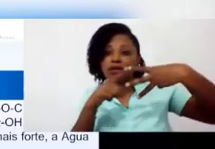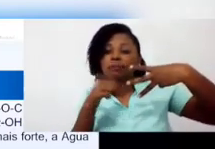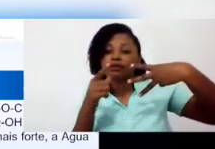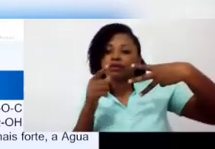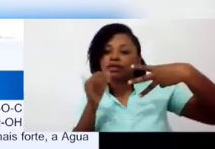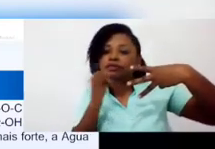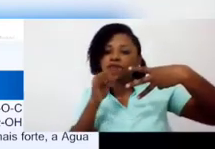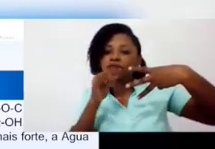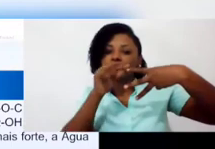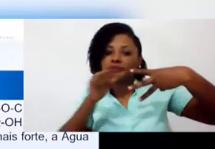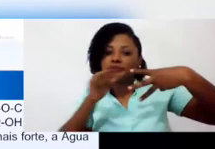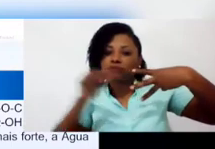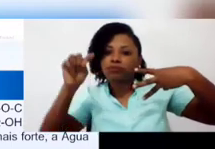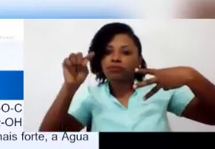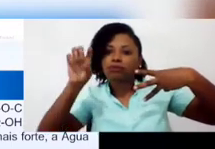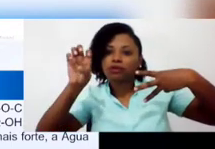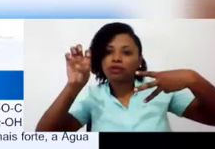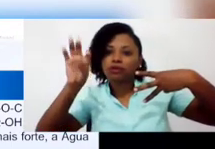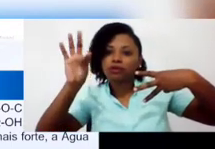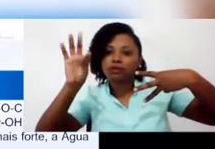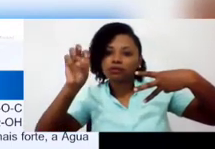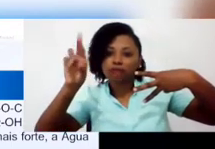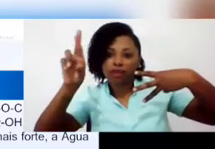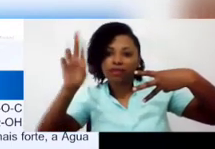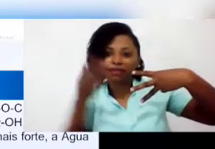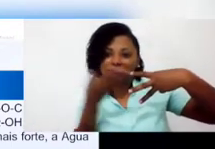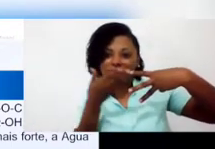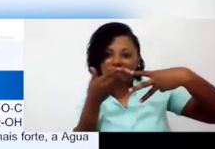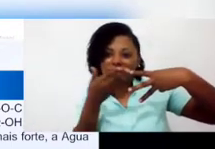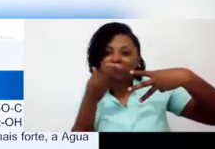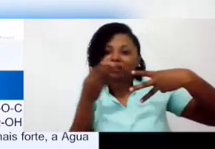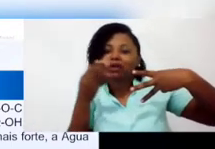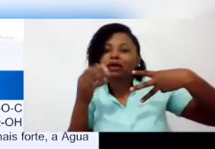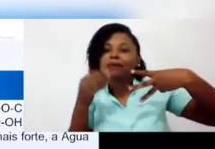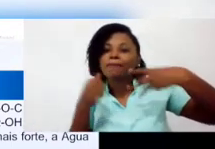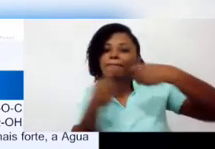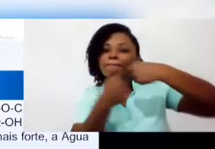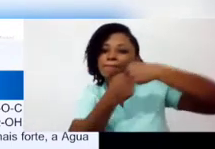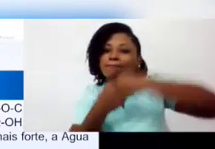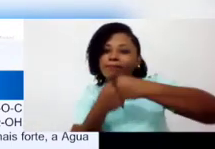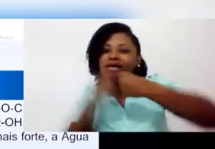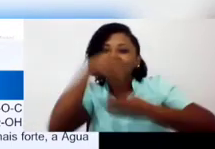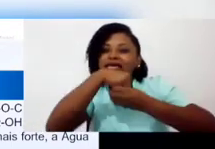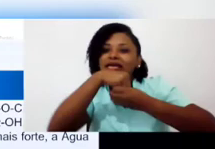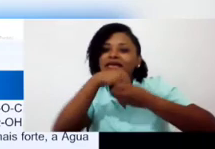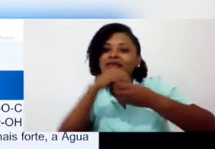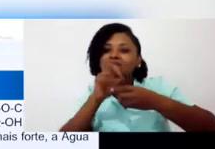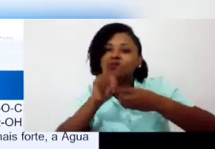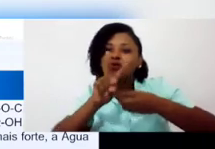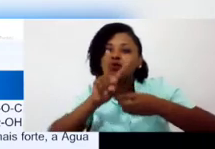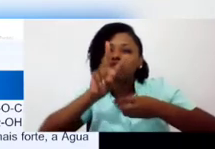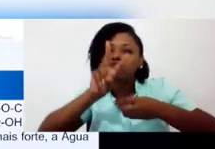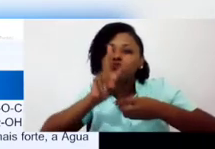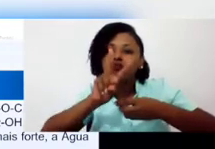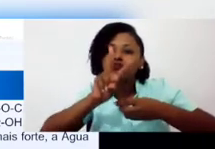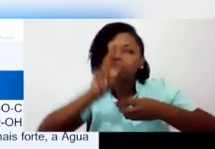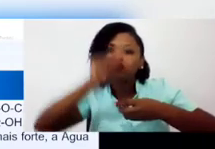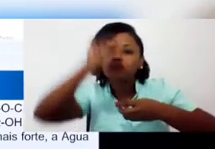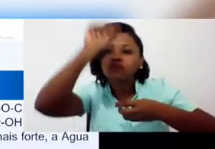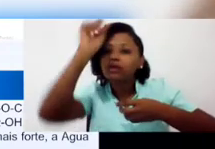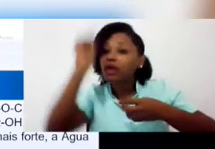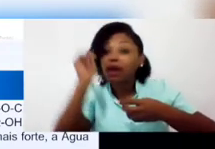de 35 graus, quando olha para cima aqui, o éter, ele tem a pressão de vapor, a gente olha para cá,